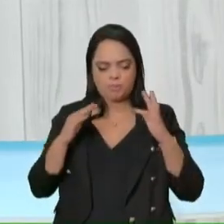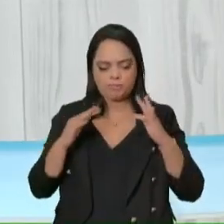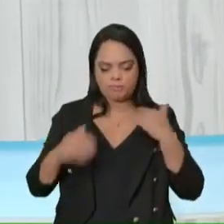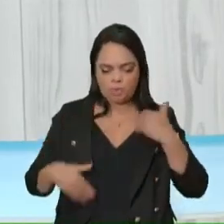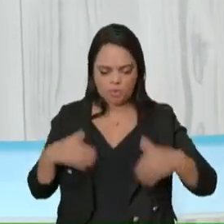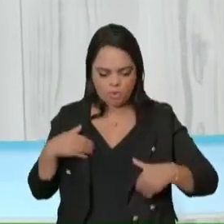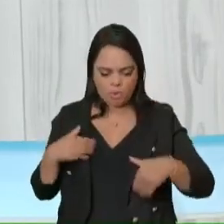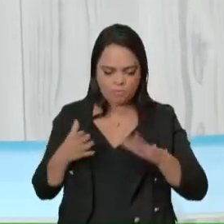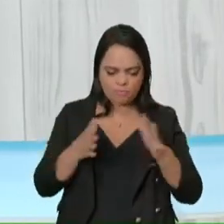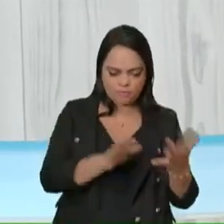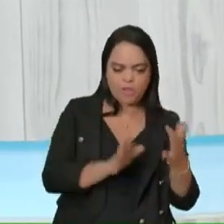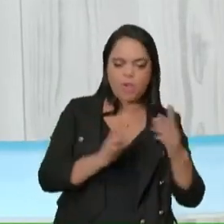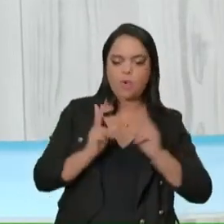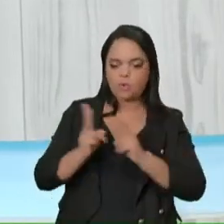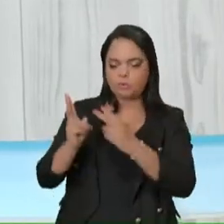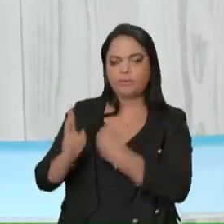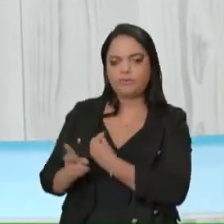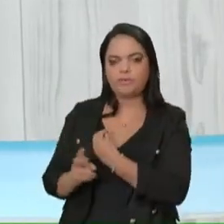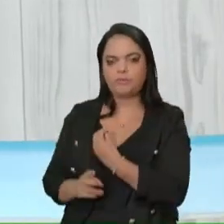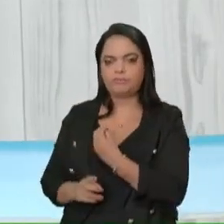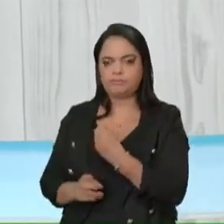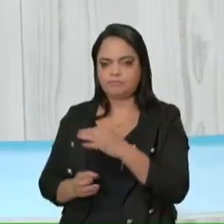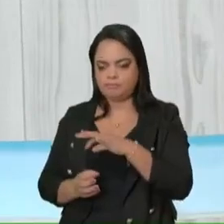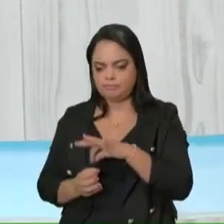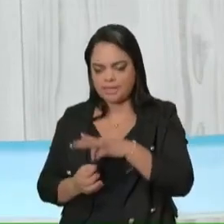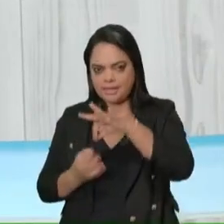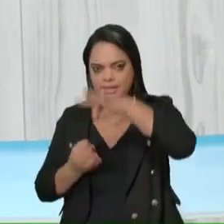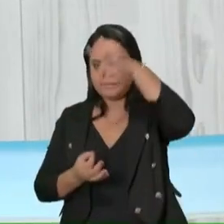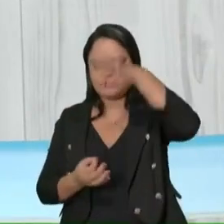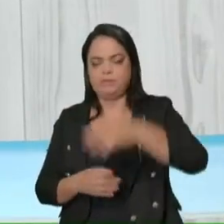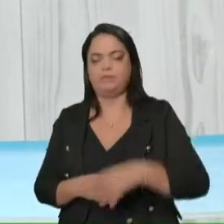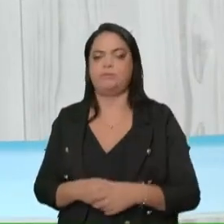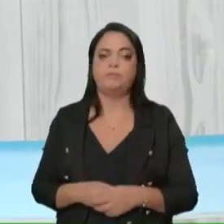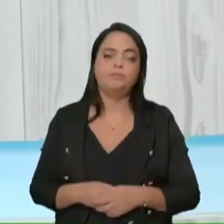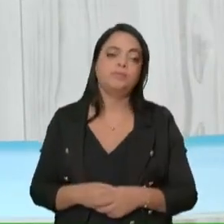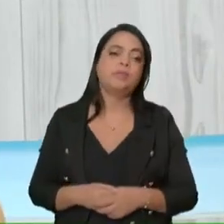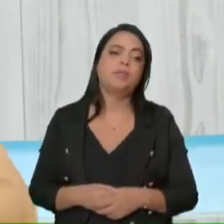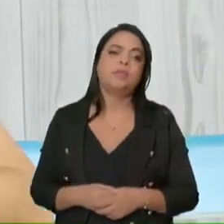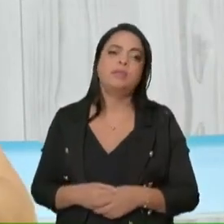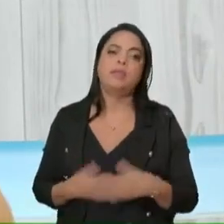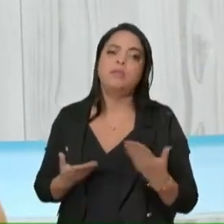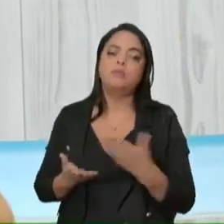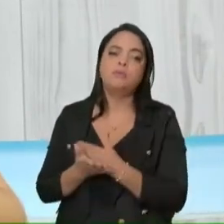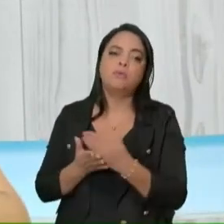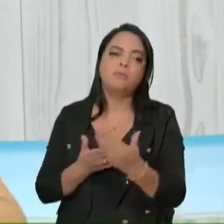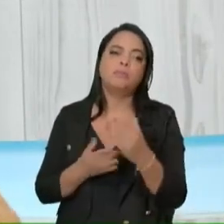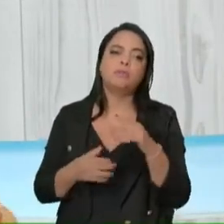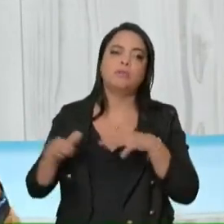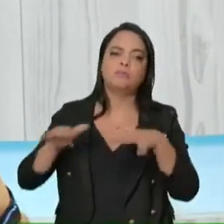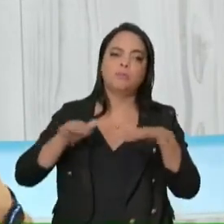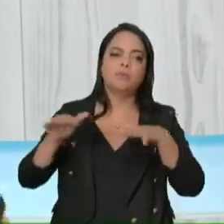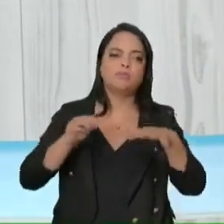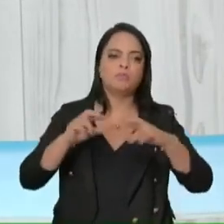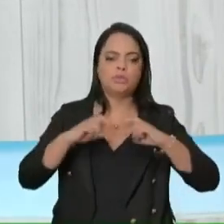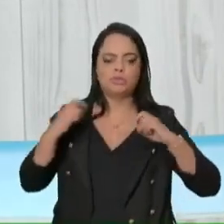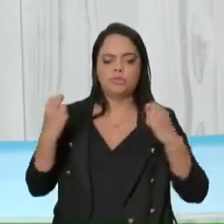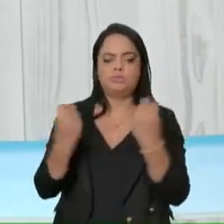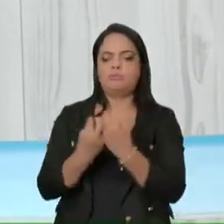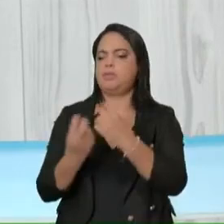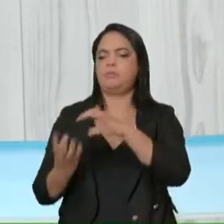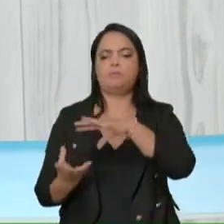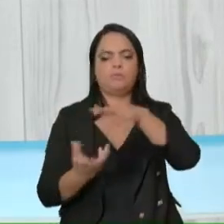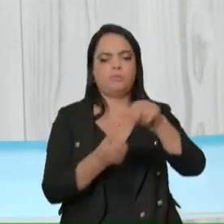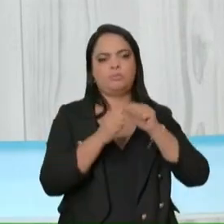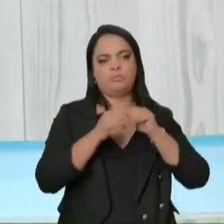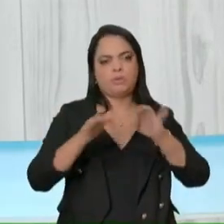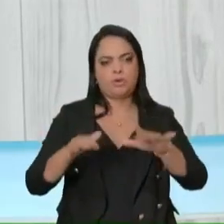nós conhecemos, e ele se dispôs a entender isso. Para poder codificar essa doutrina, então, começaram a haver movimentos de mesas girantes em todo o mundo,